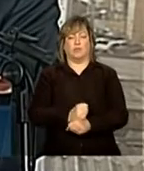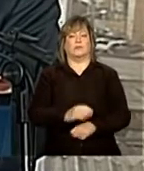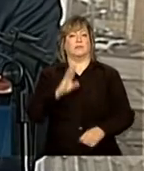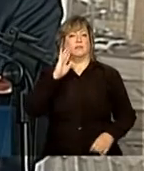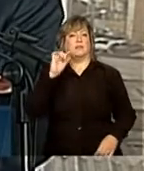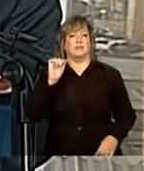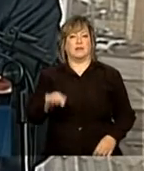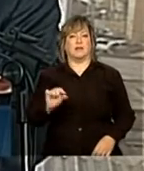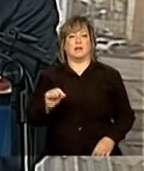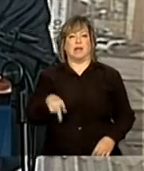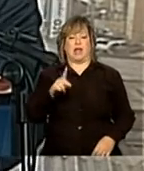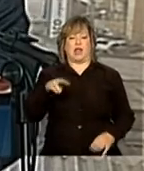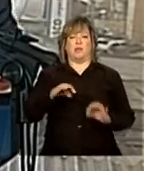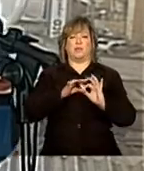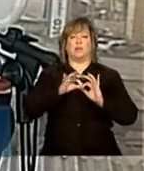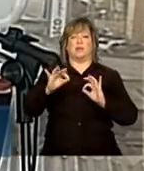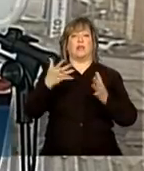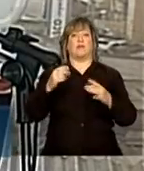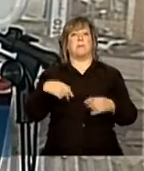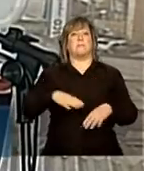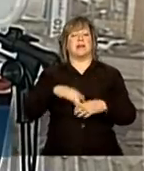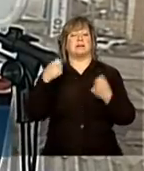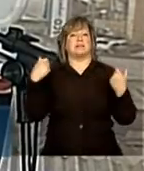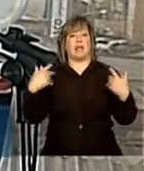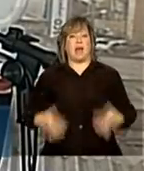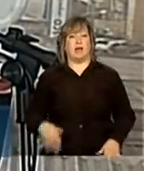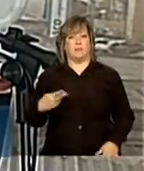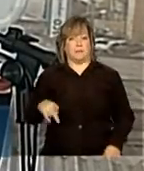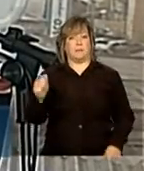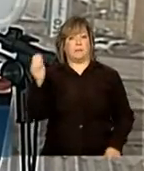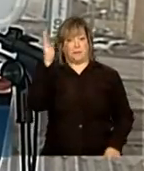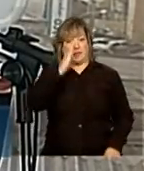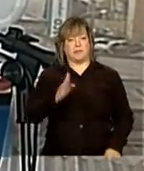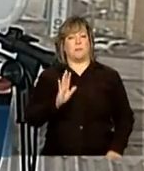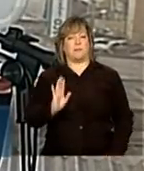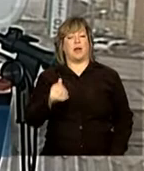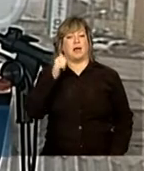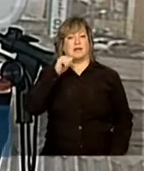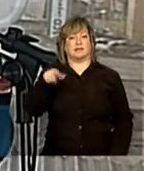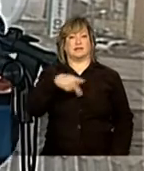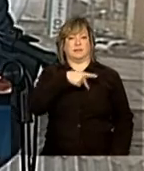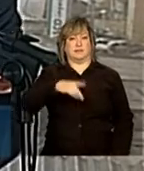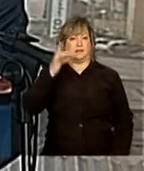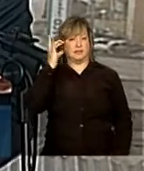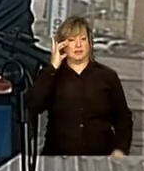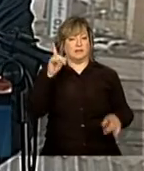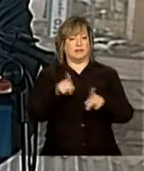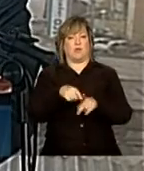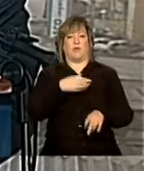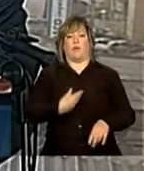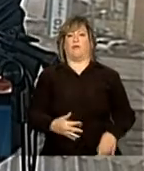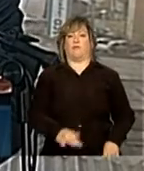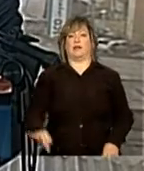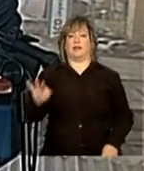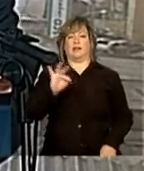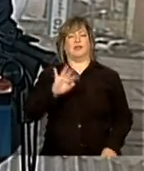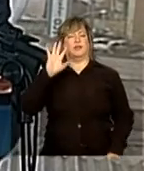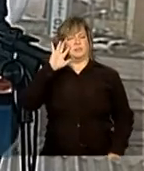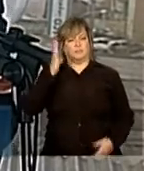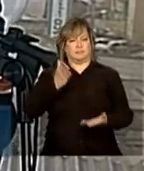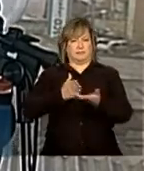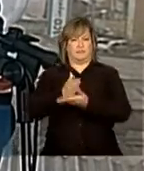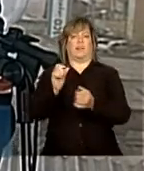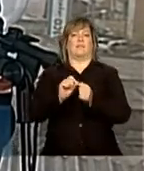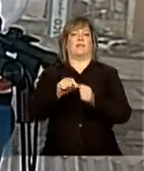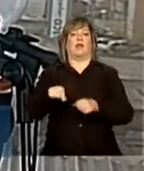vista de quilômetro, mais caras do Brasil. Mas o governo federal e a presidenta Dilma teve a determinação de realizar esta